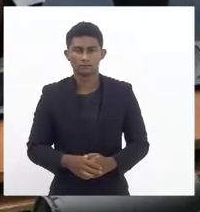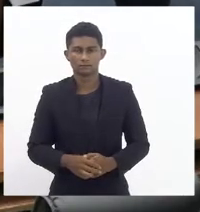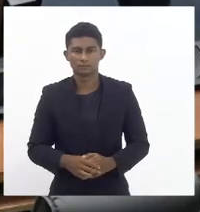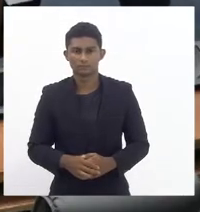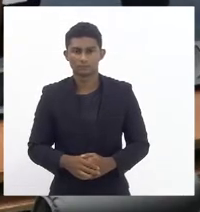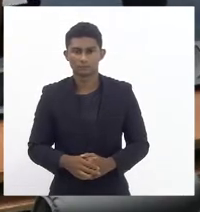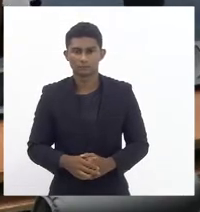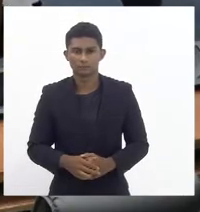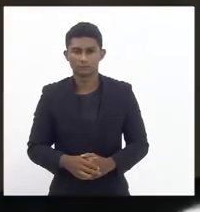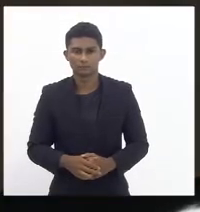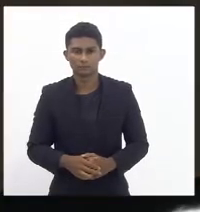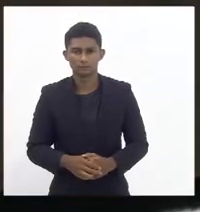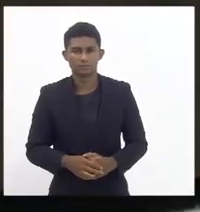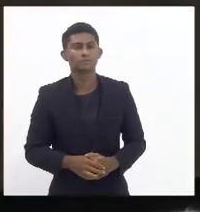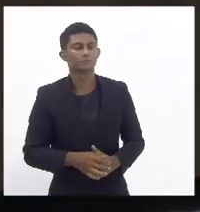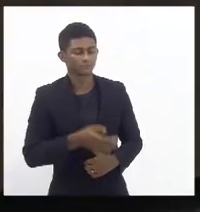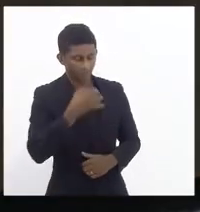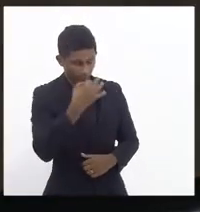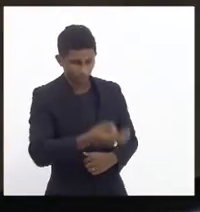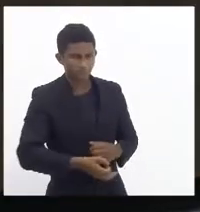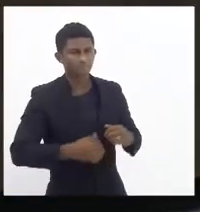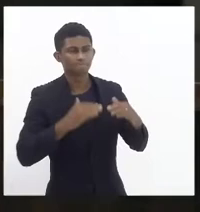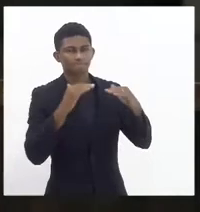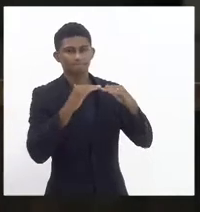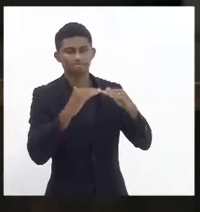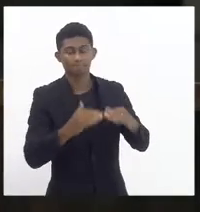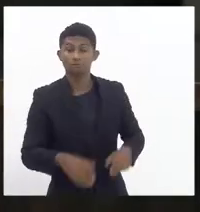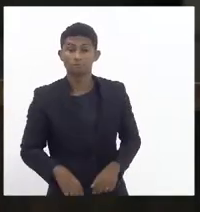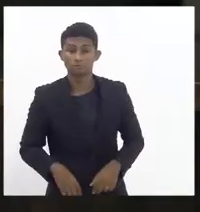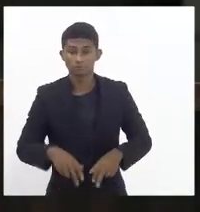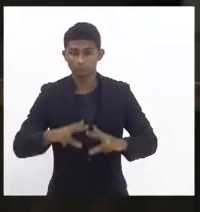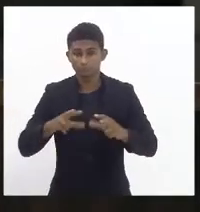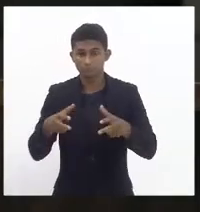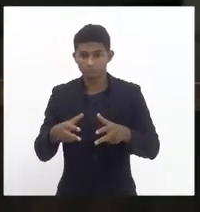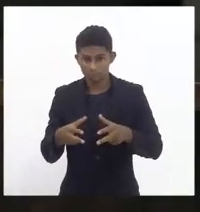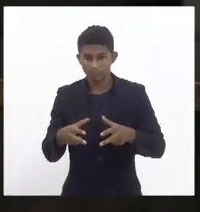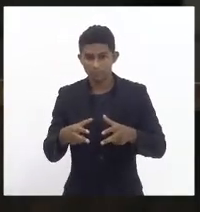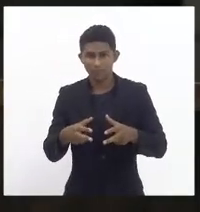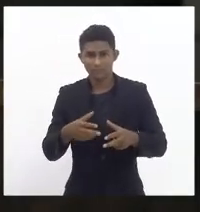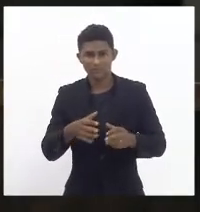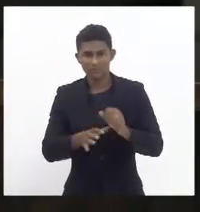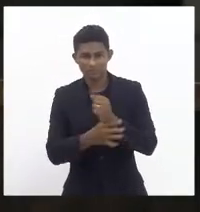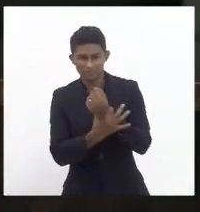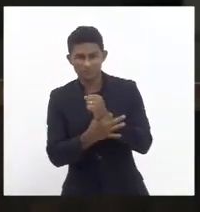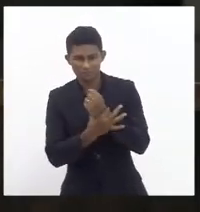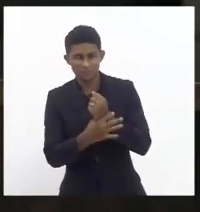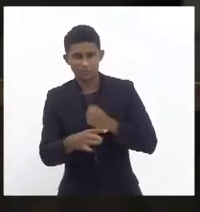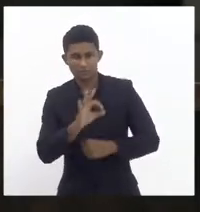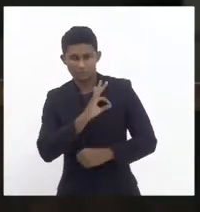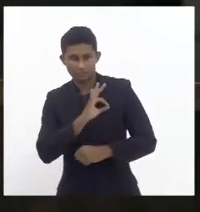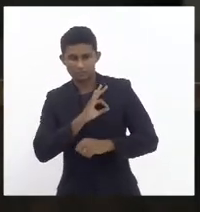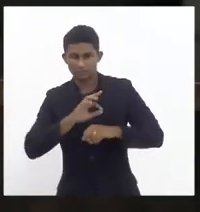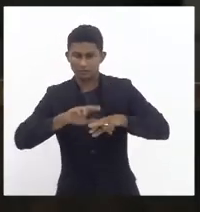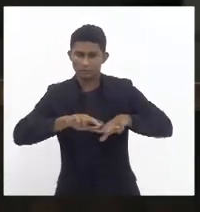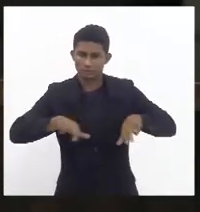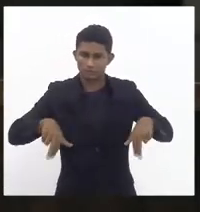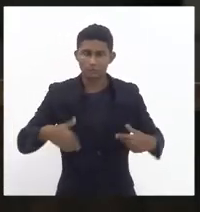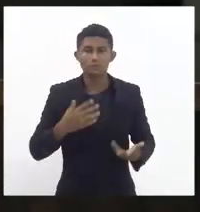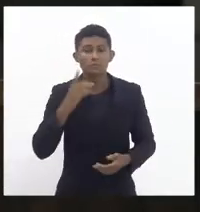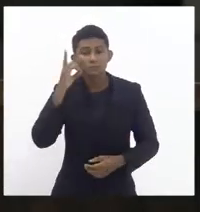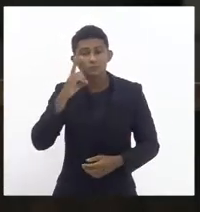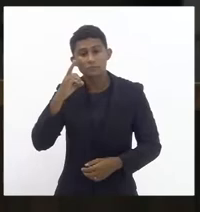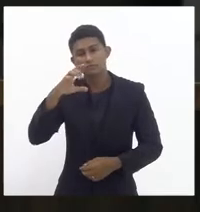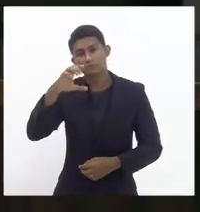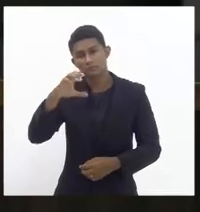o parecer favorável Presidente pela comissão de segurança pública e assuntos de polícia Deputado delegado Carlos